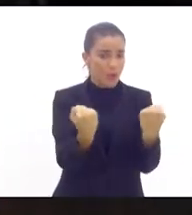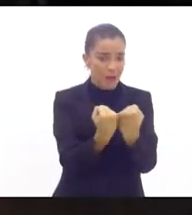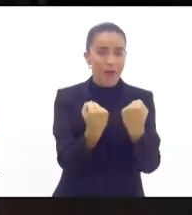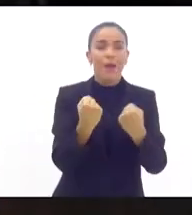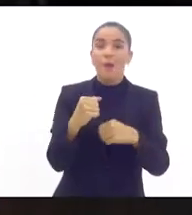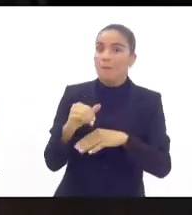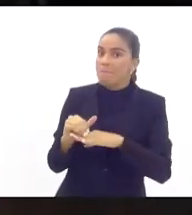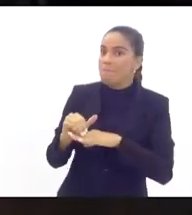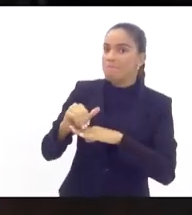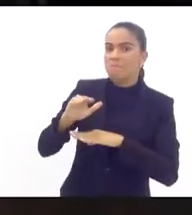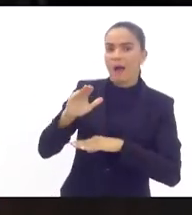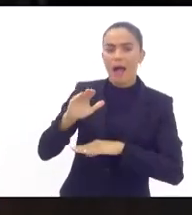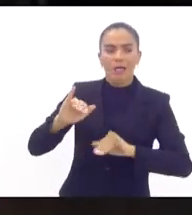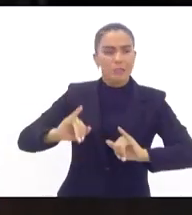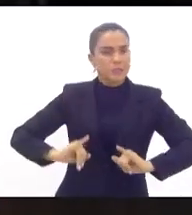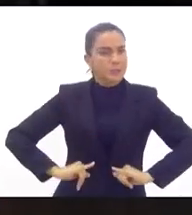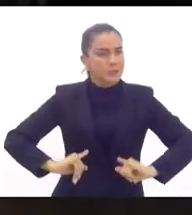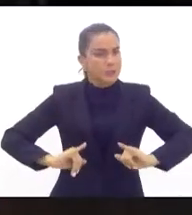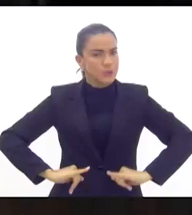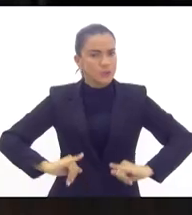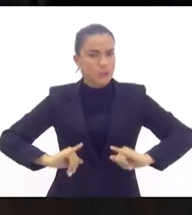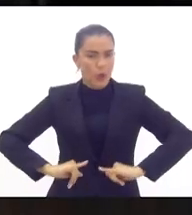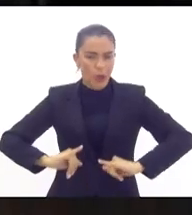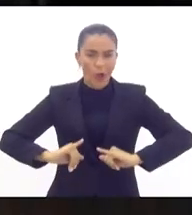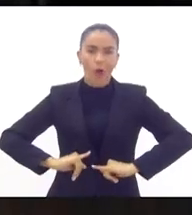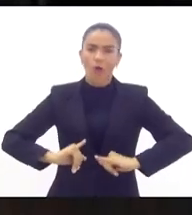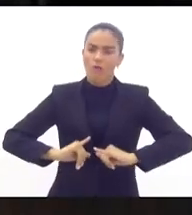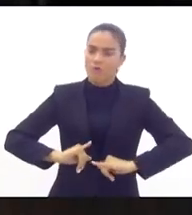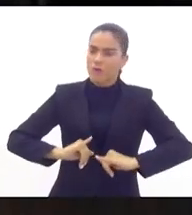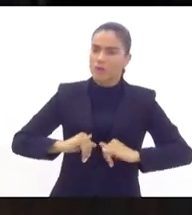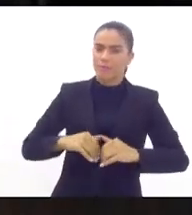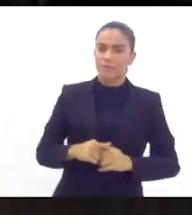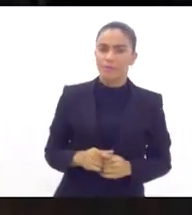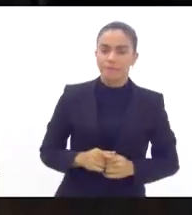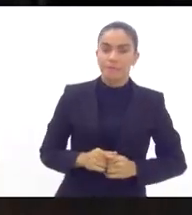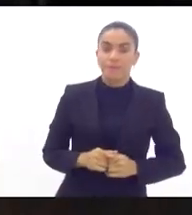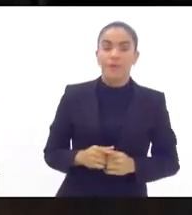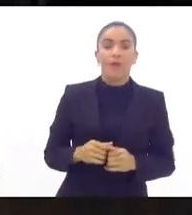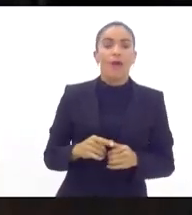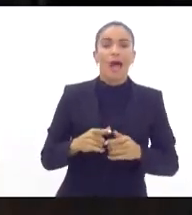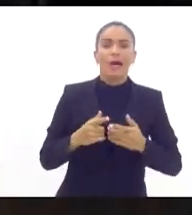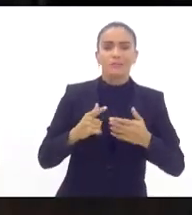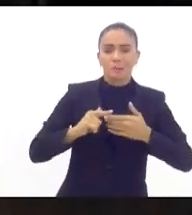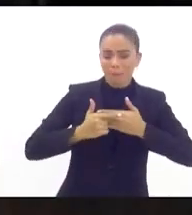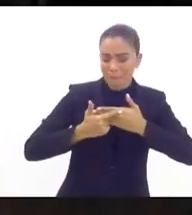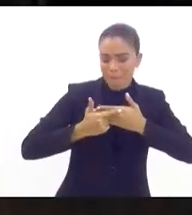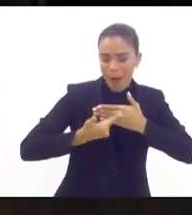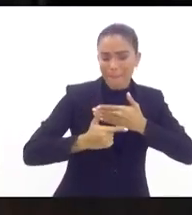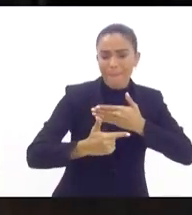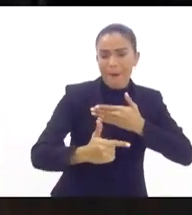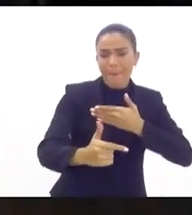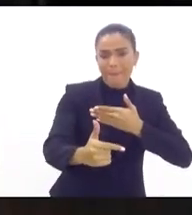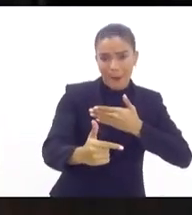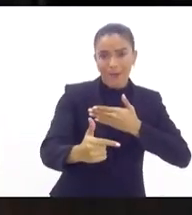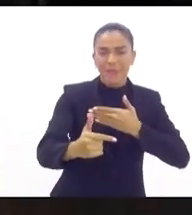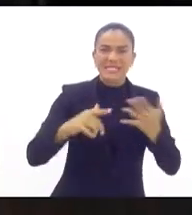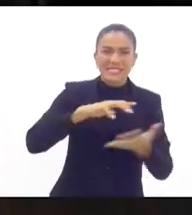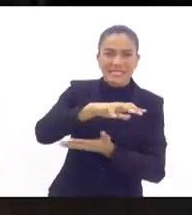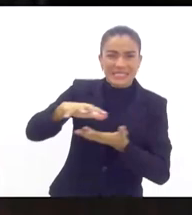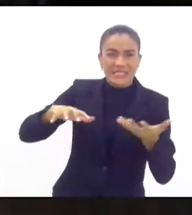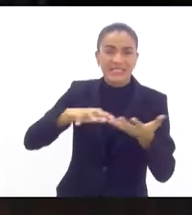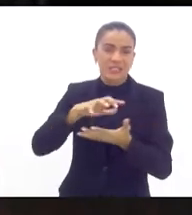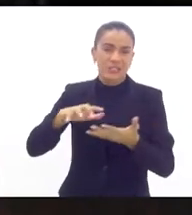que são mais que sofrem de uma forma mais intensa as consequências dessa desordem pública né